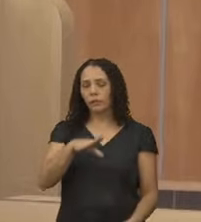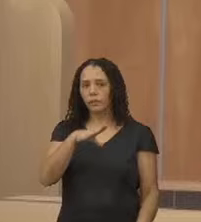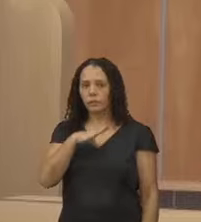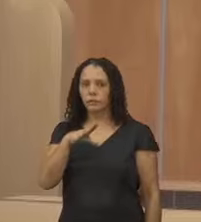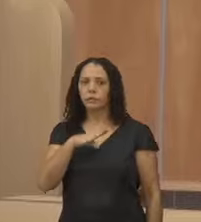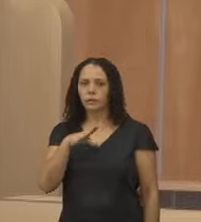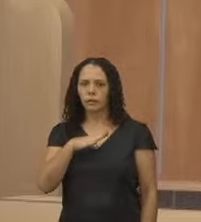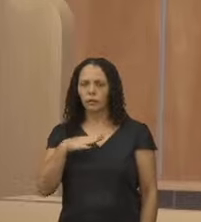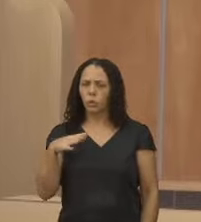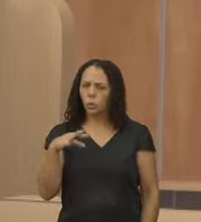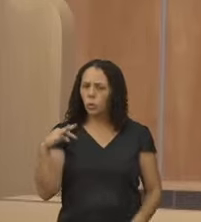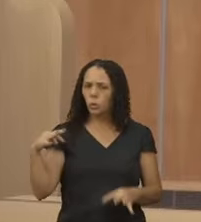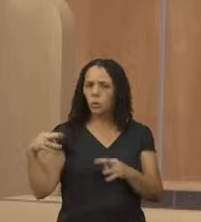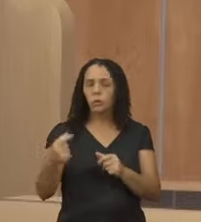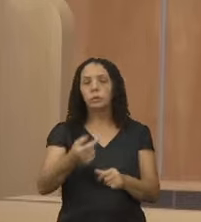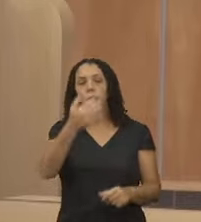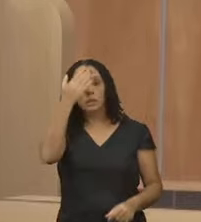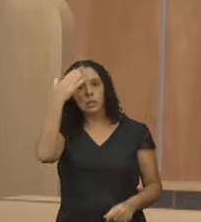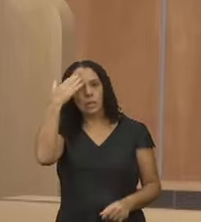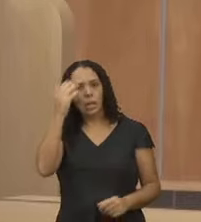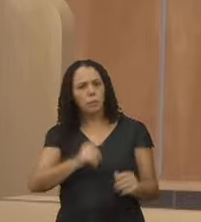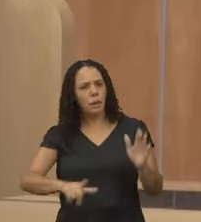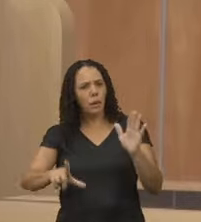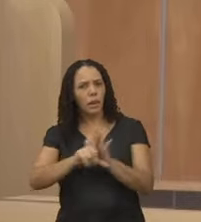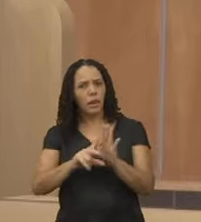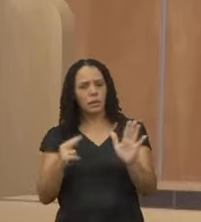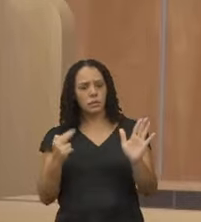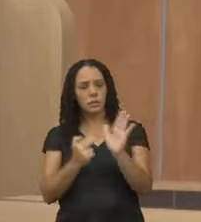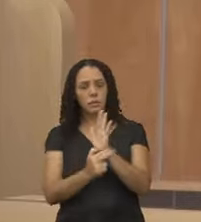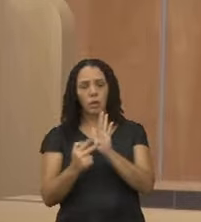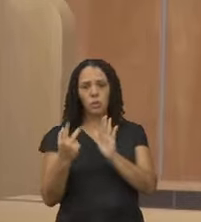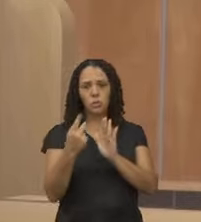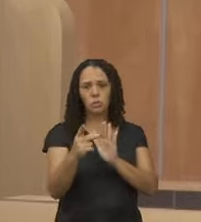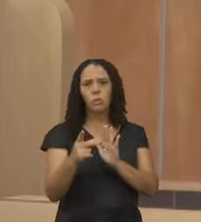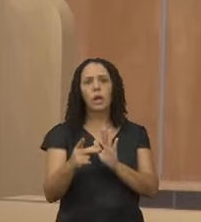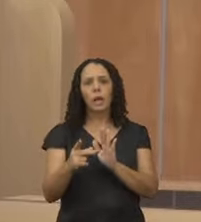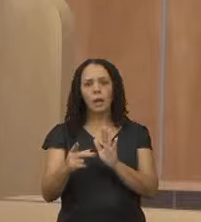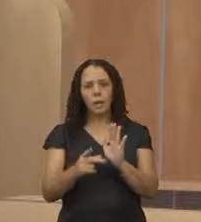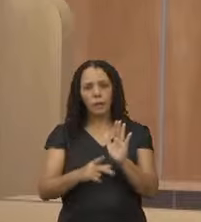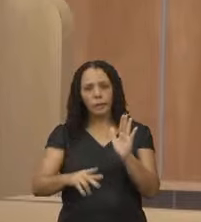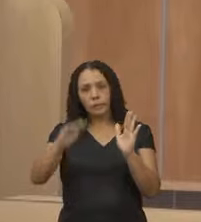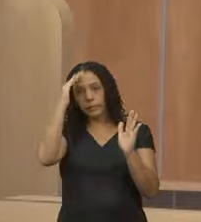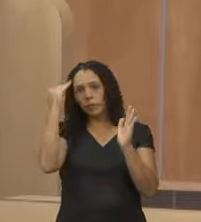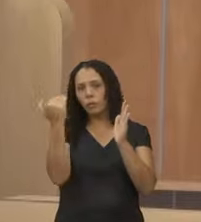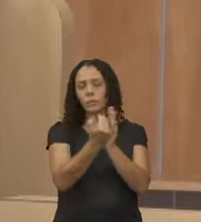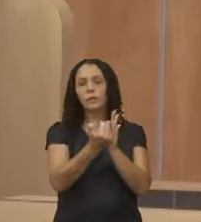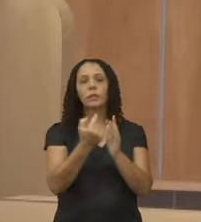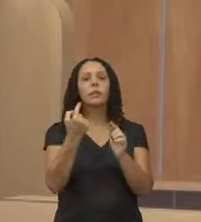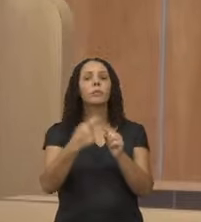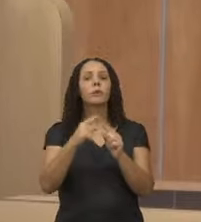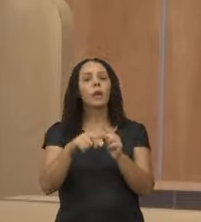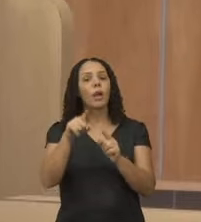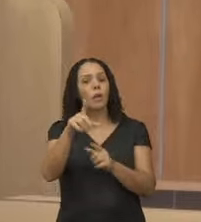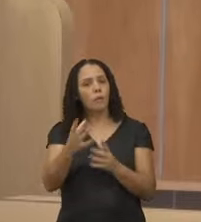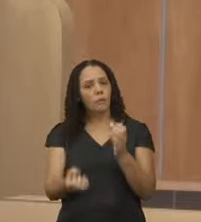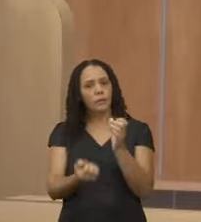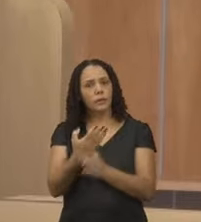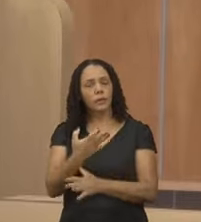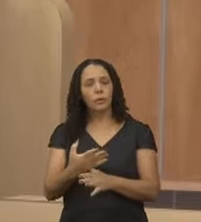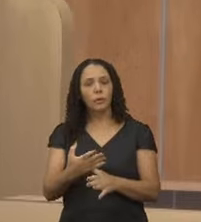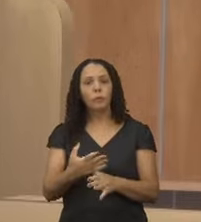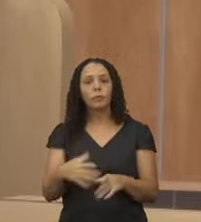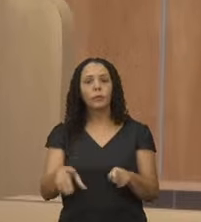disso, muitas leis de sua autoria são aplicadas hoje em proteção dos animais, inclusive a diretoria da causa animal.